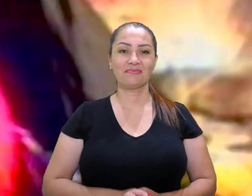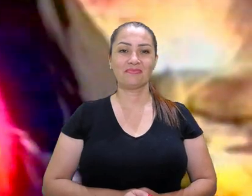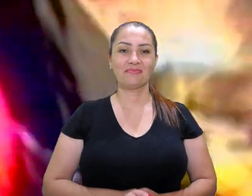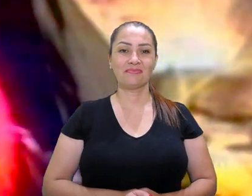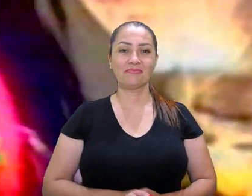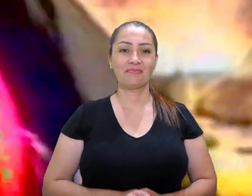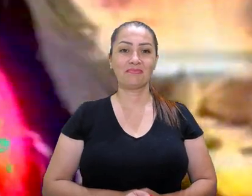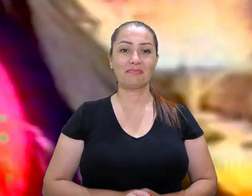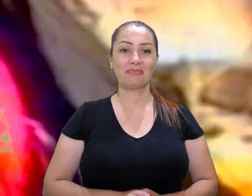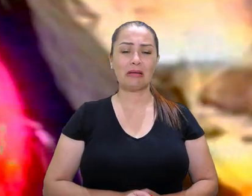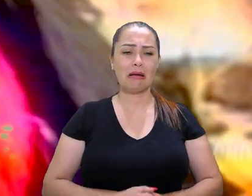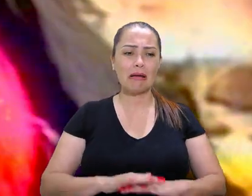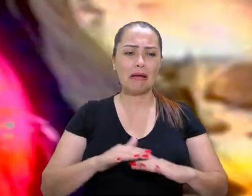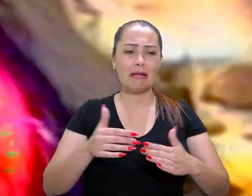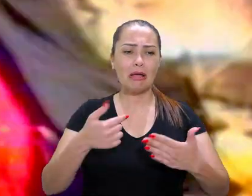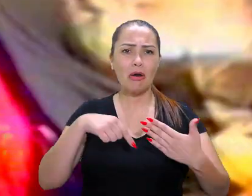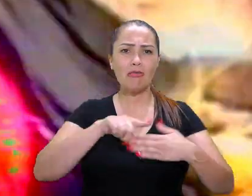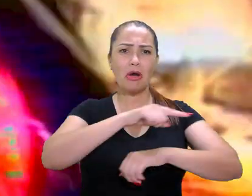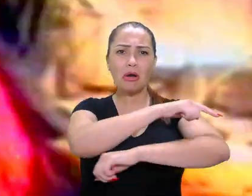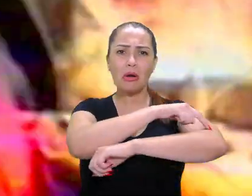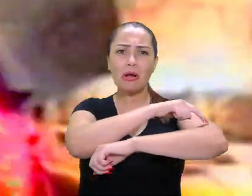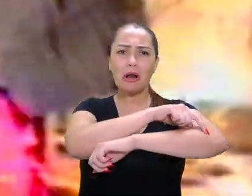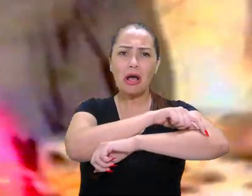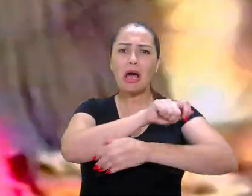encruzilhada e leva lá. Aponte aí.